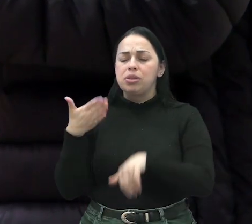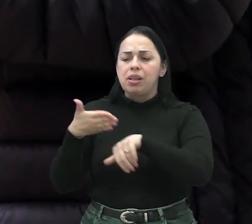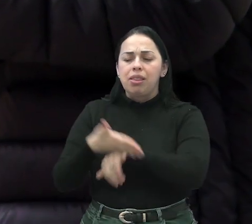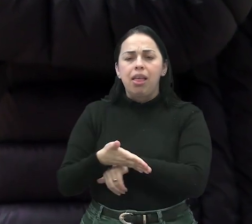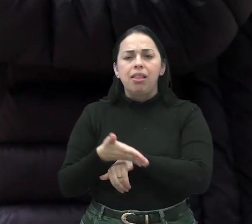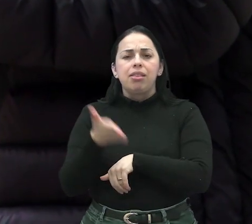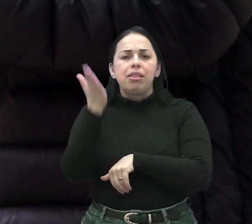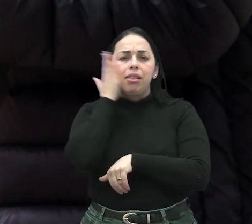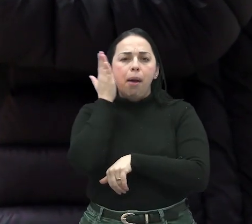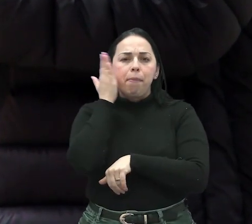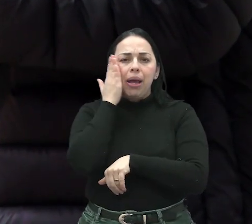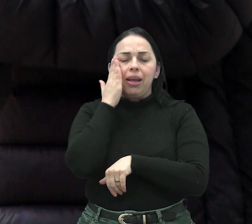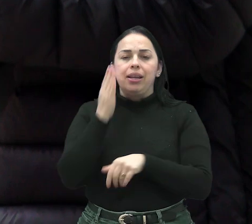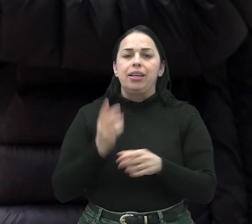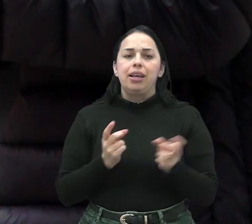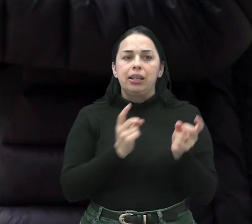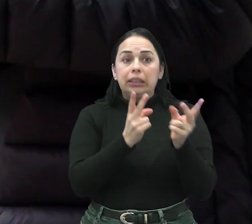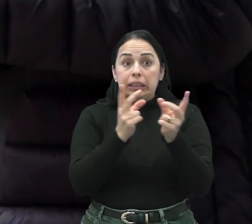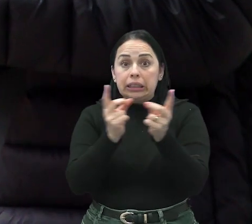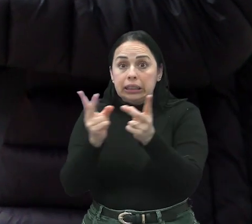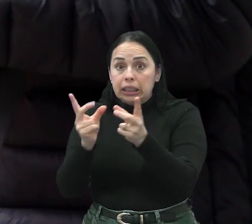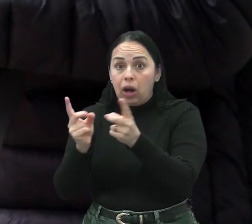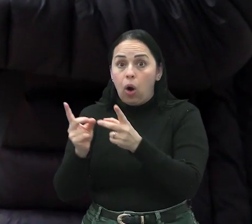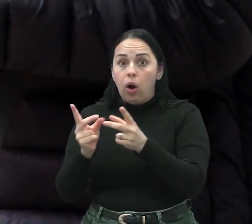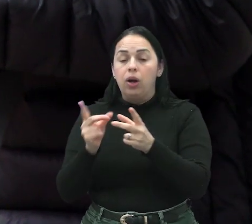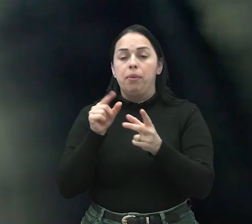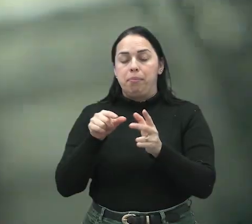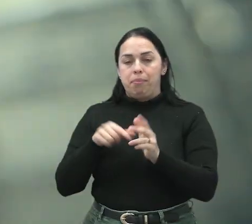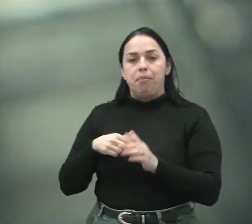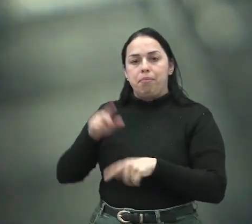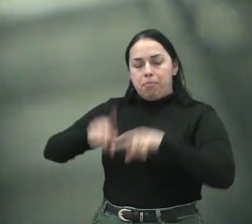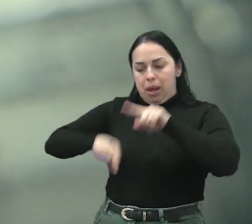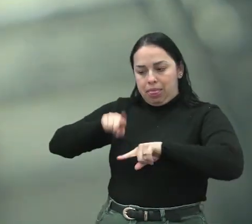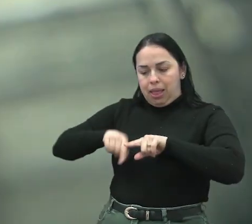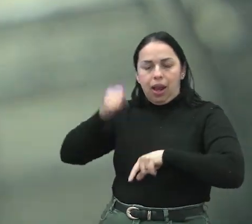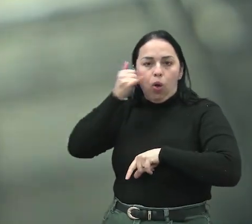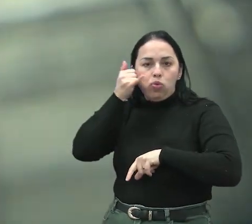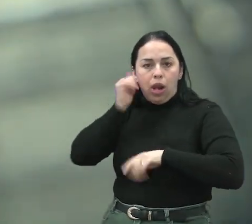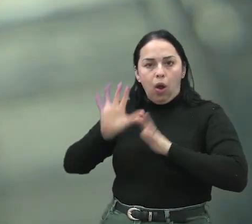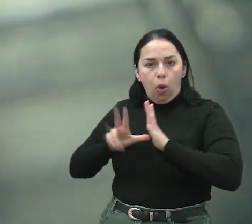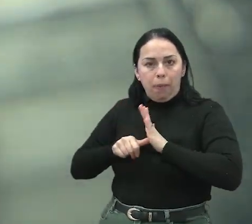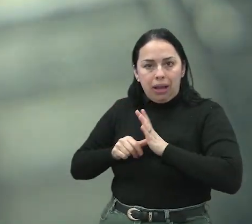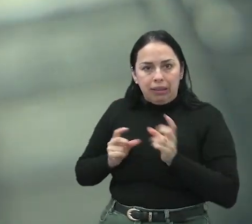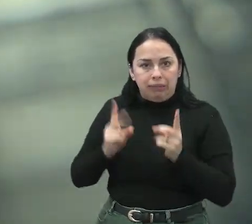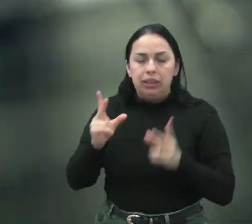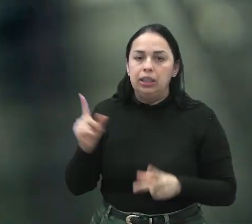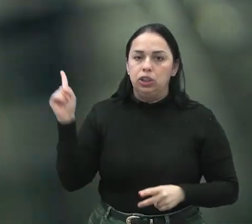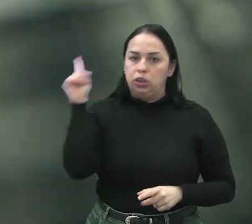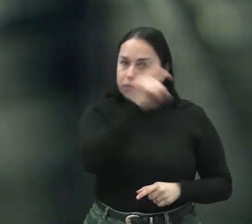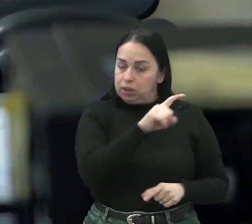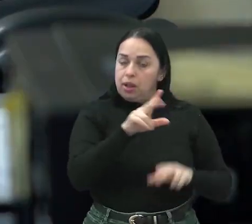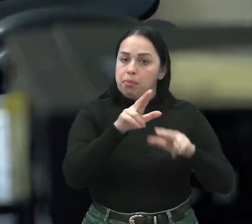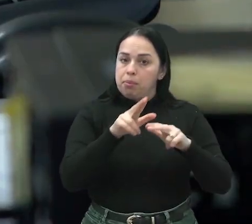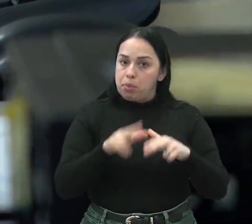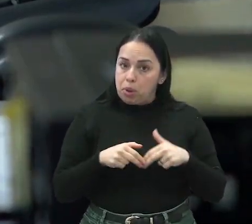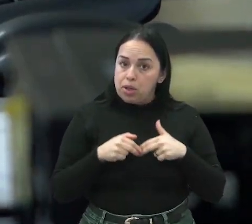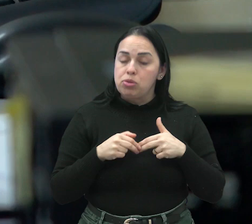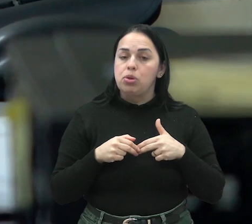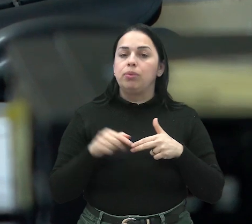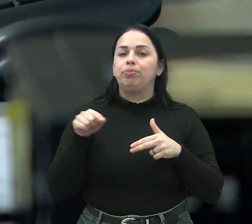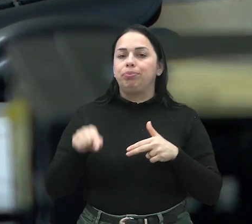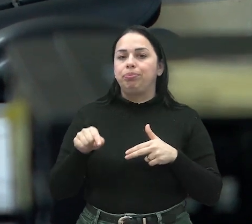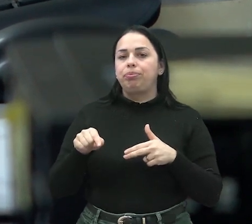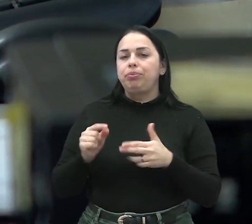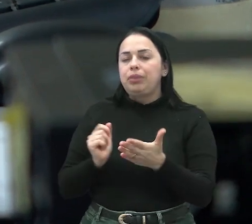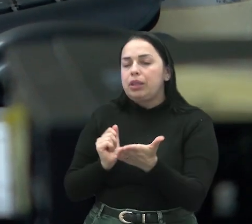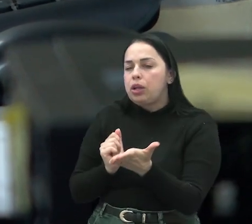e dificulta a revenda de produtos ilegais. Com o aumento das vendas digitais, outro risco